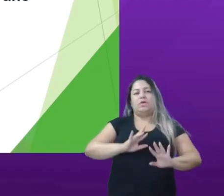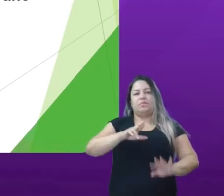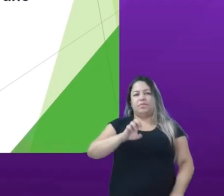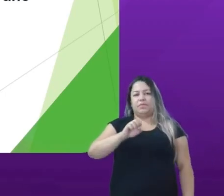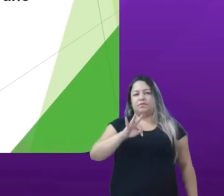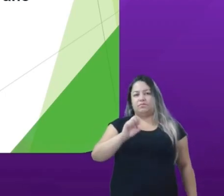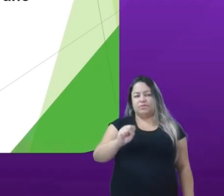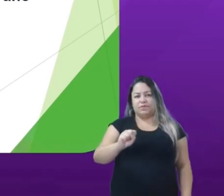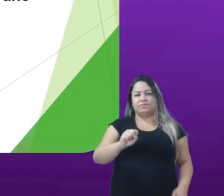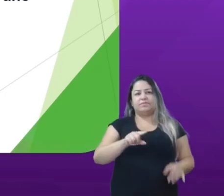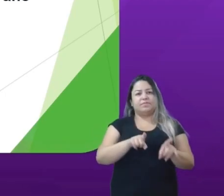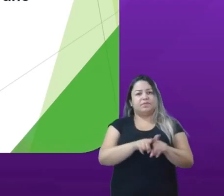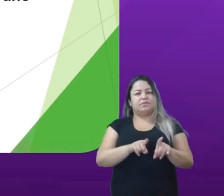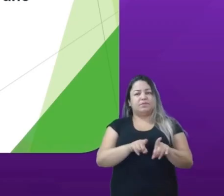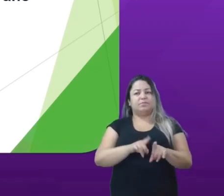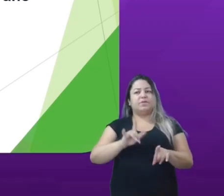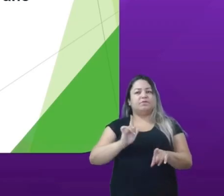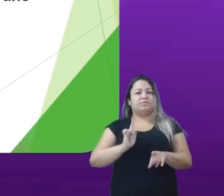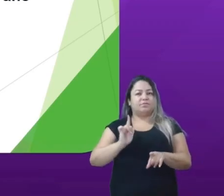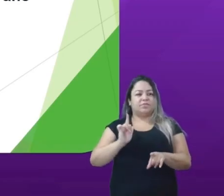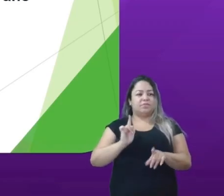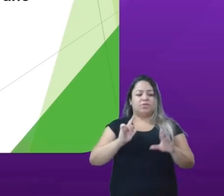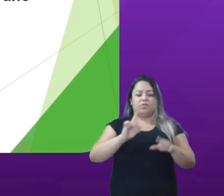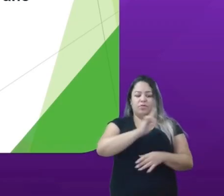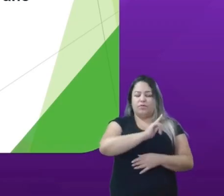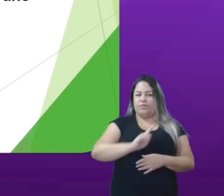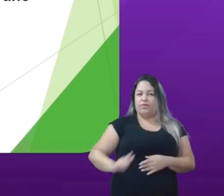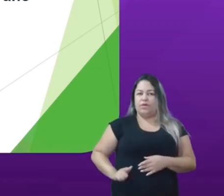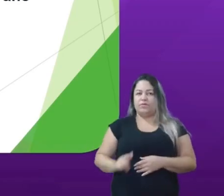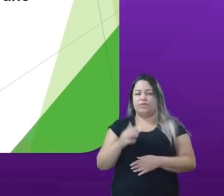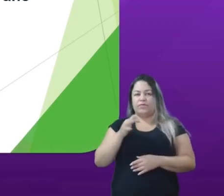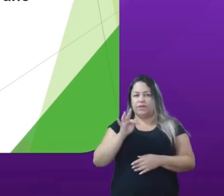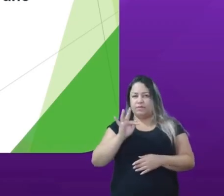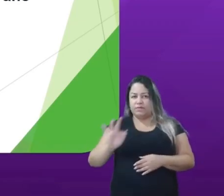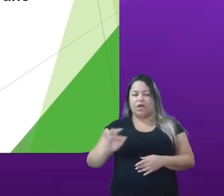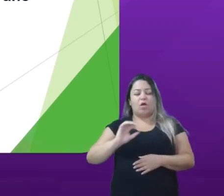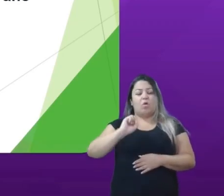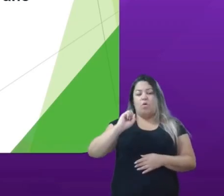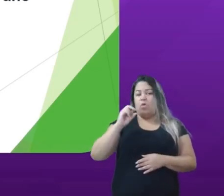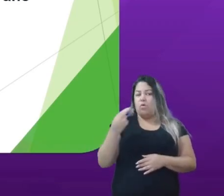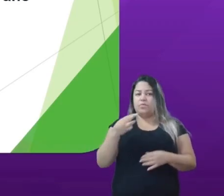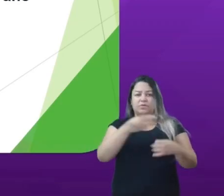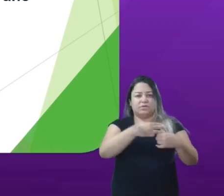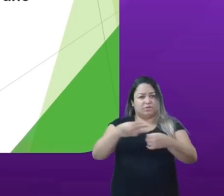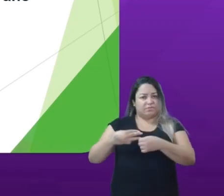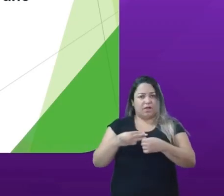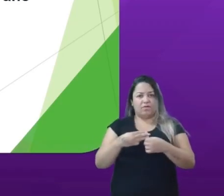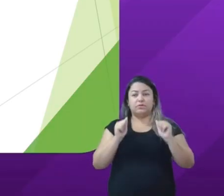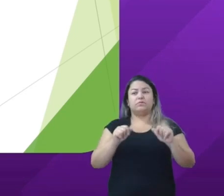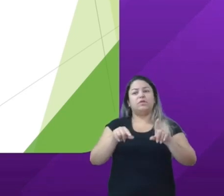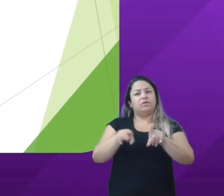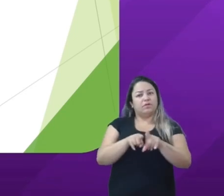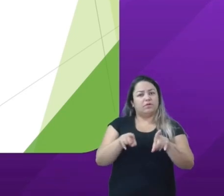despesas daquele determinado governo, quer seja do âmbito federal, quer seja do âmbito municipal, quer seja do âmbito